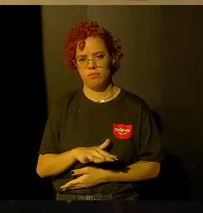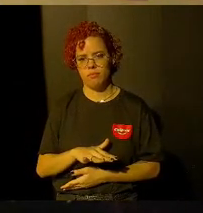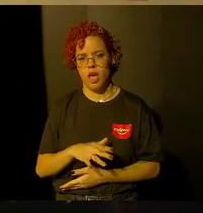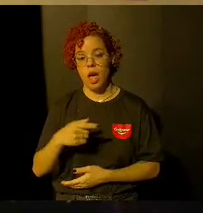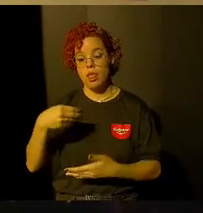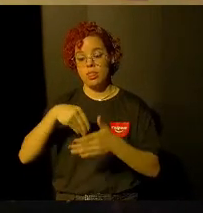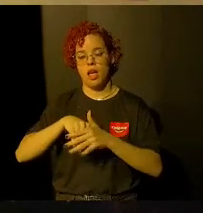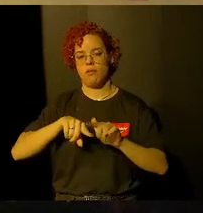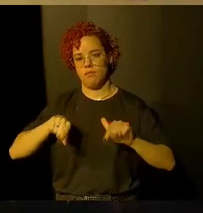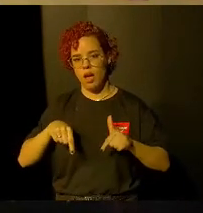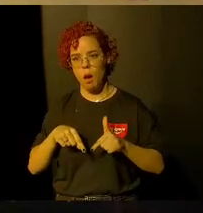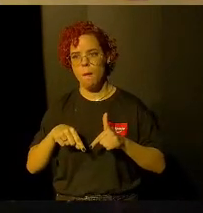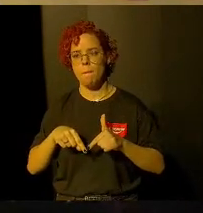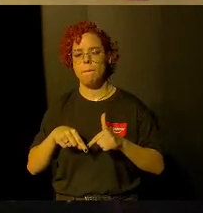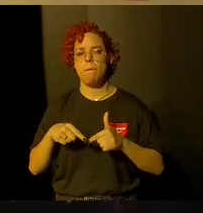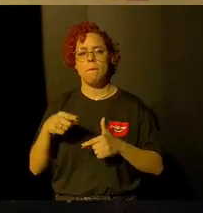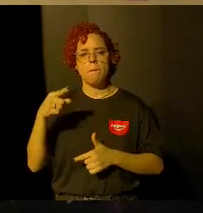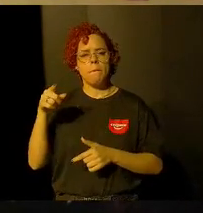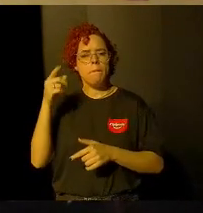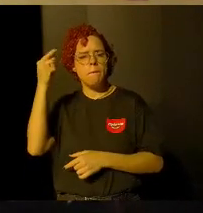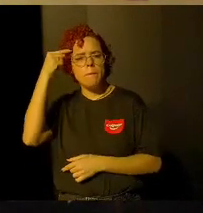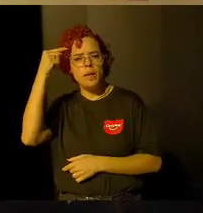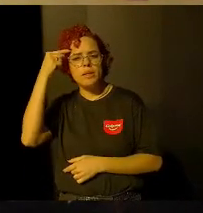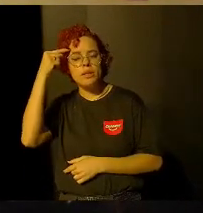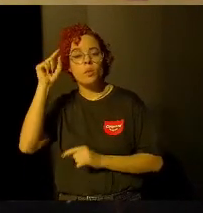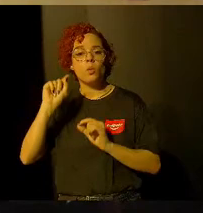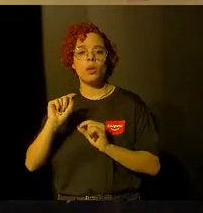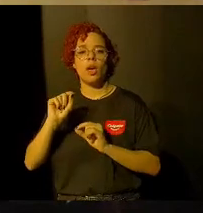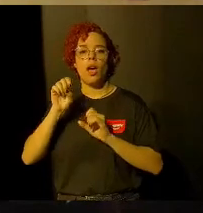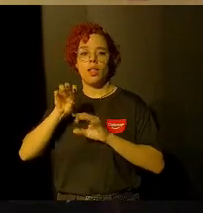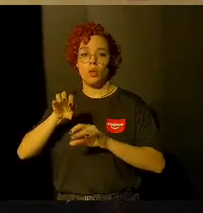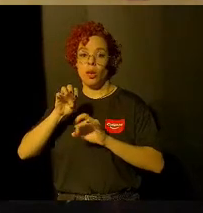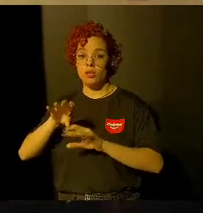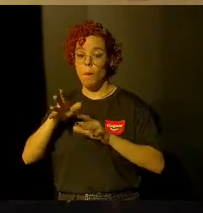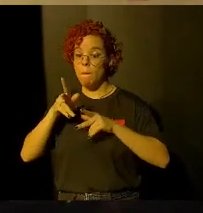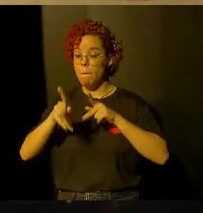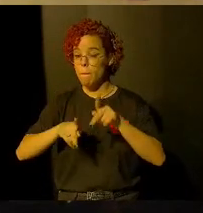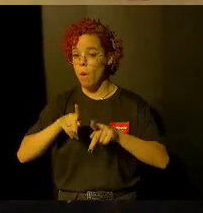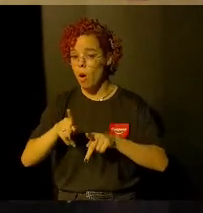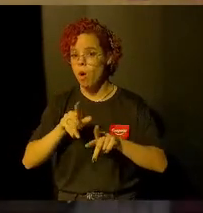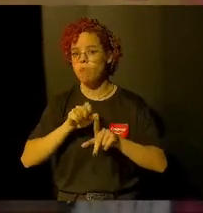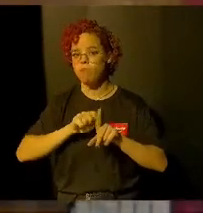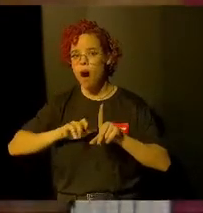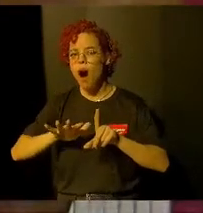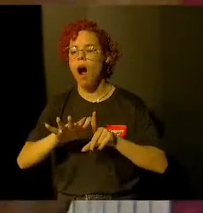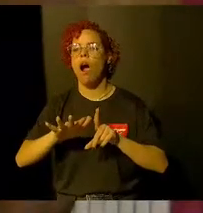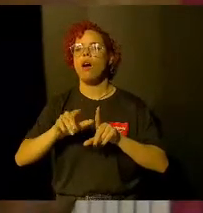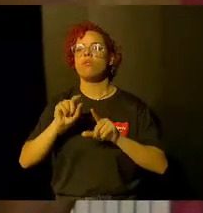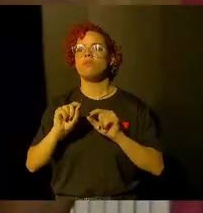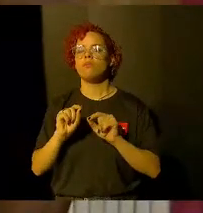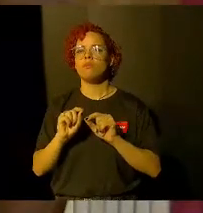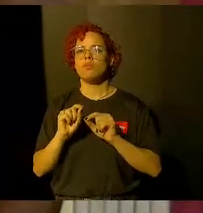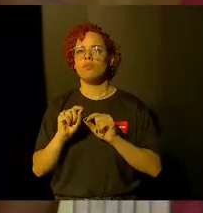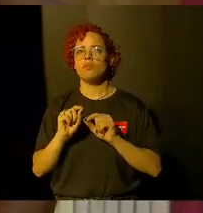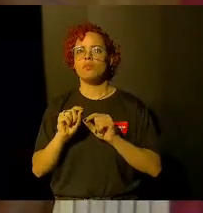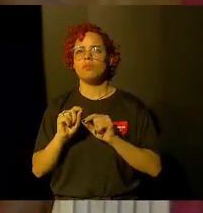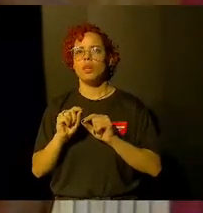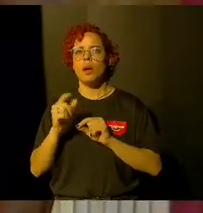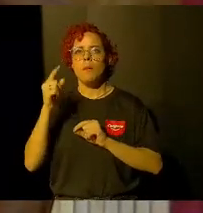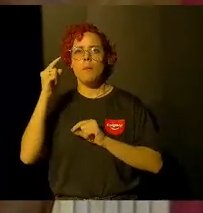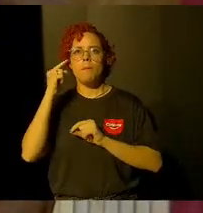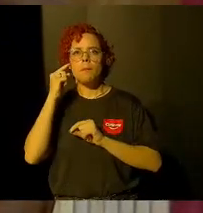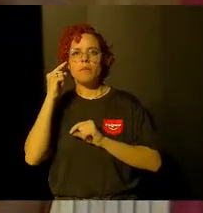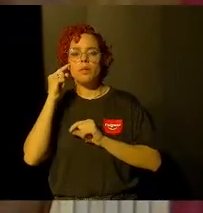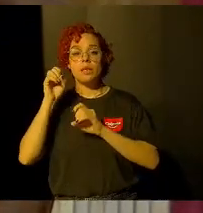pensando em Paulo Freire e educação popular Mas isso também é muito Bel hulks que tem o ensinando a transgredir né